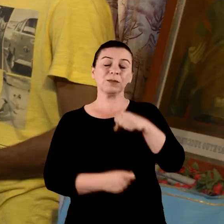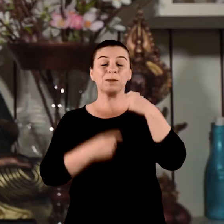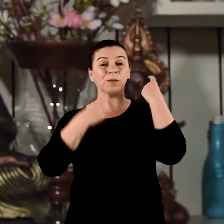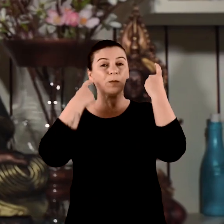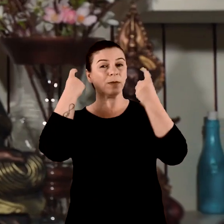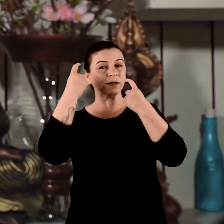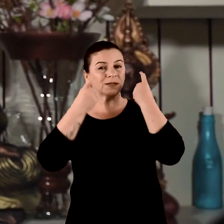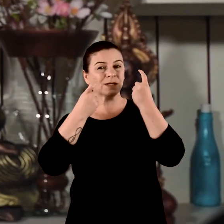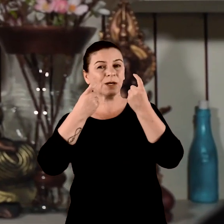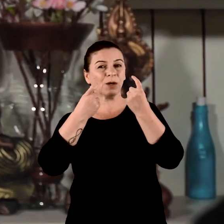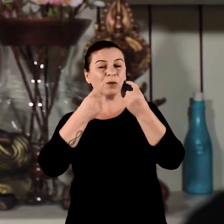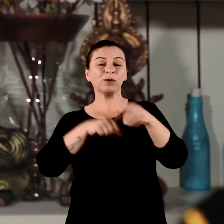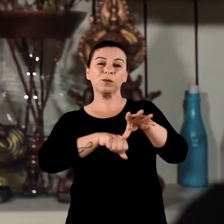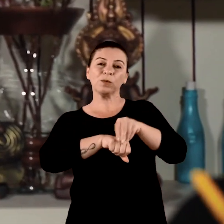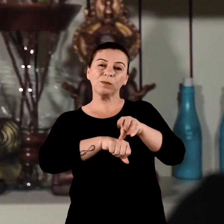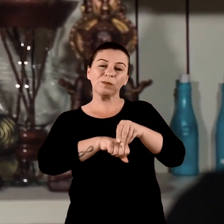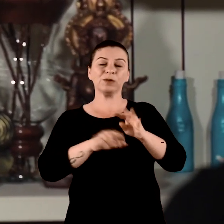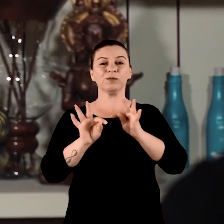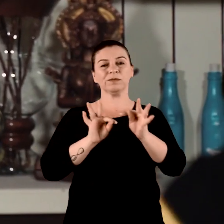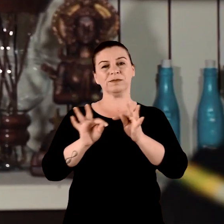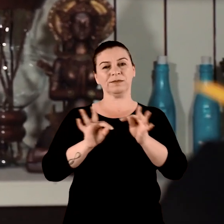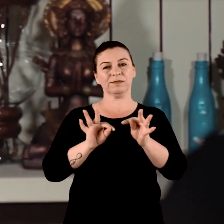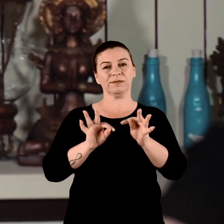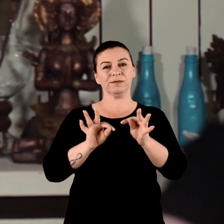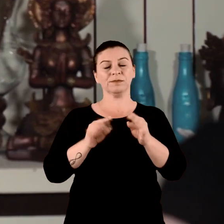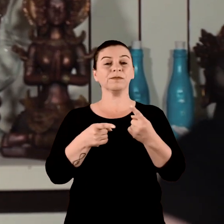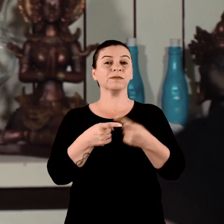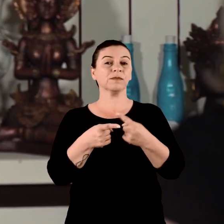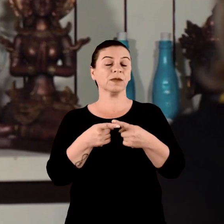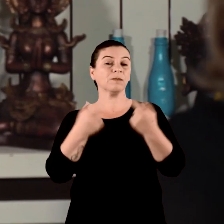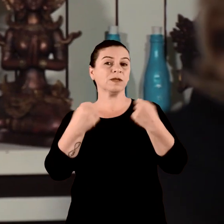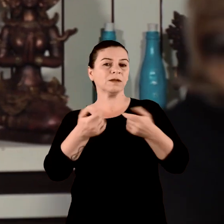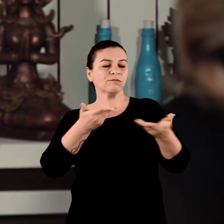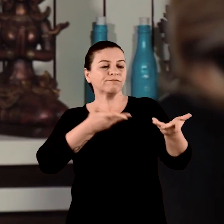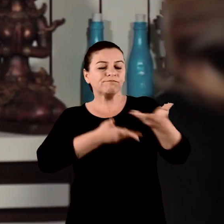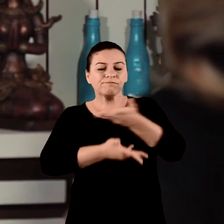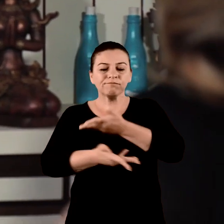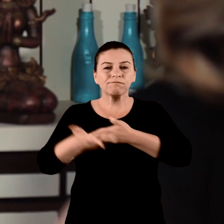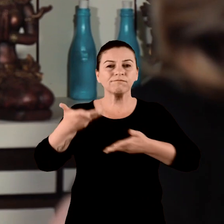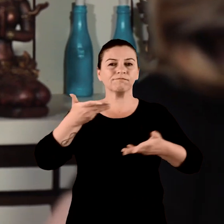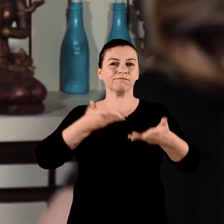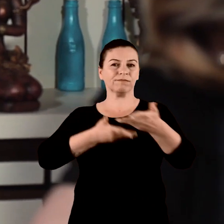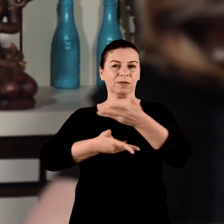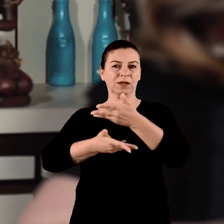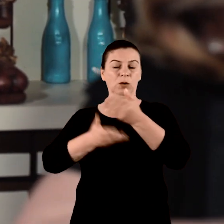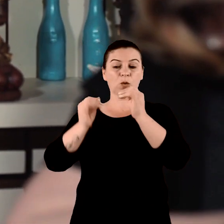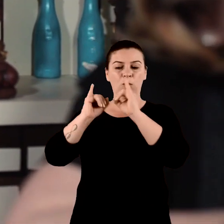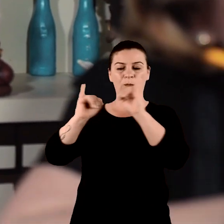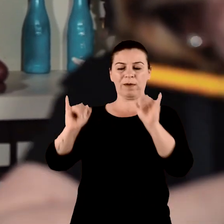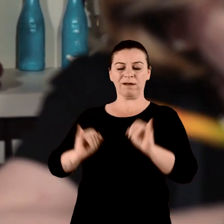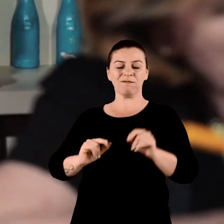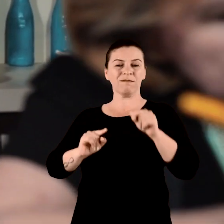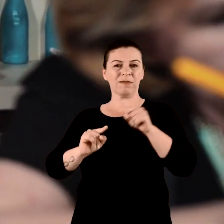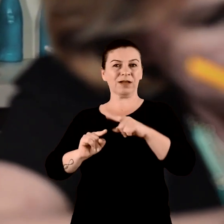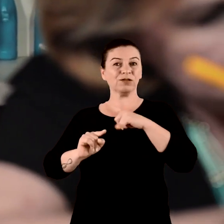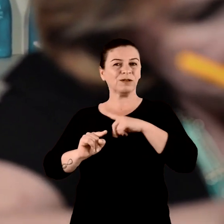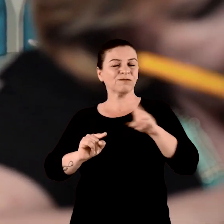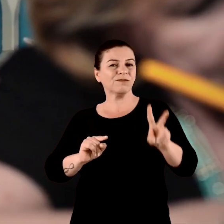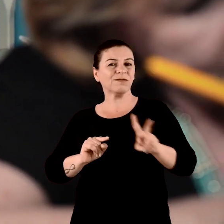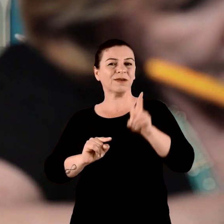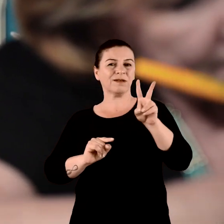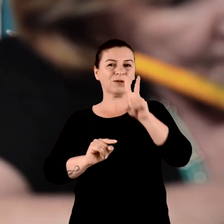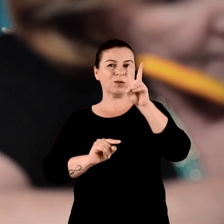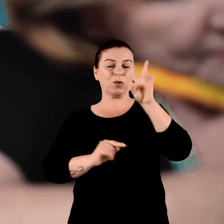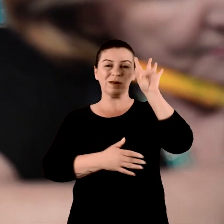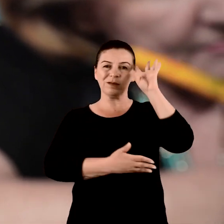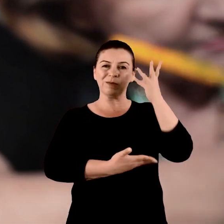mínimo de preocupação e conhecimento técnico. Porque você vai estar tendo uma interação em cima de uma peça que, além de ter